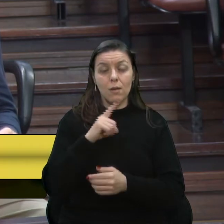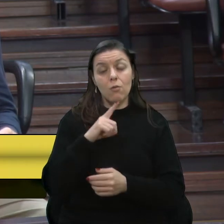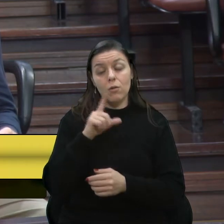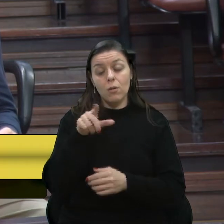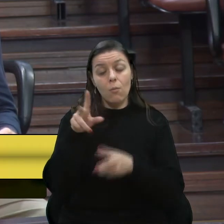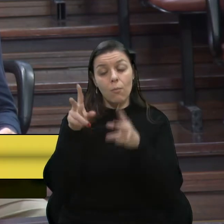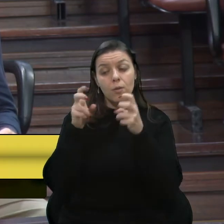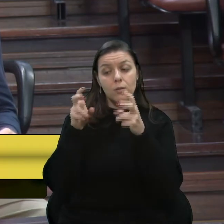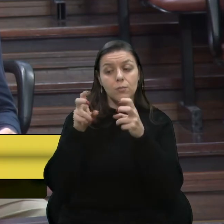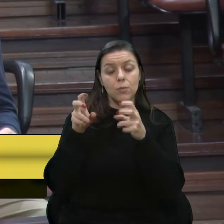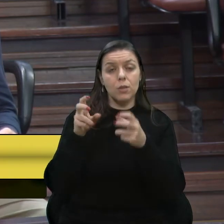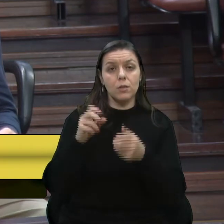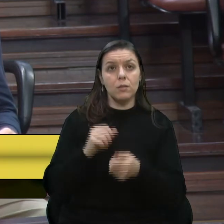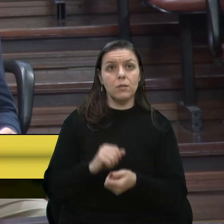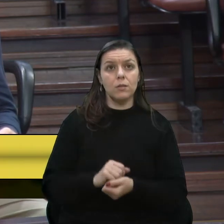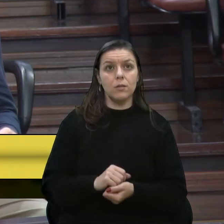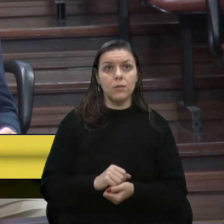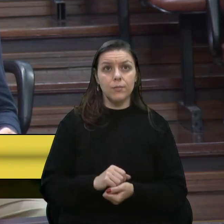olhado.